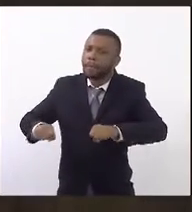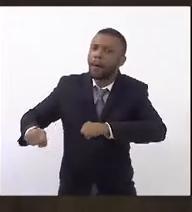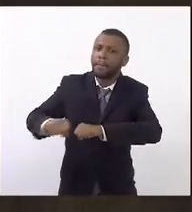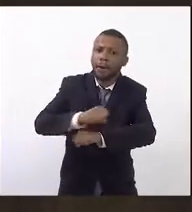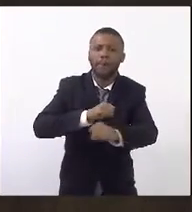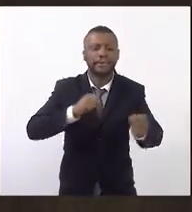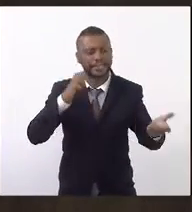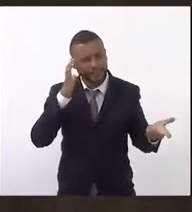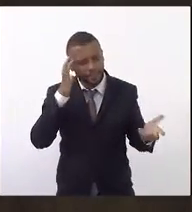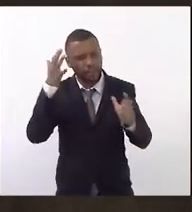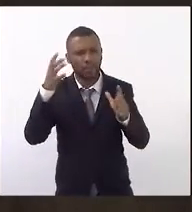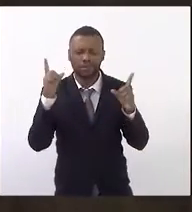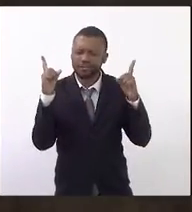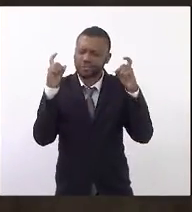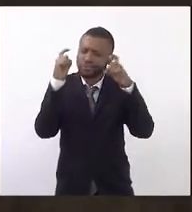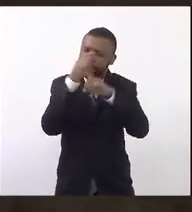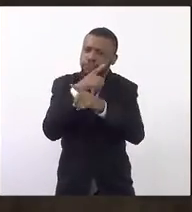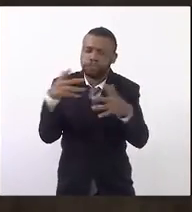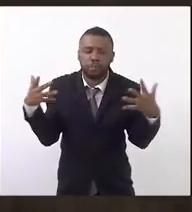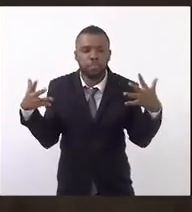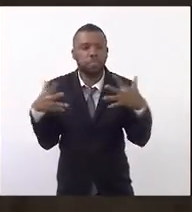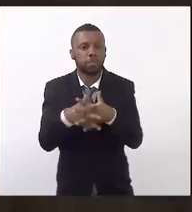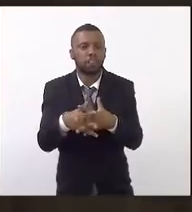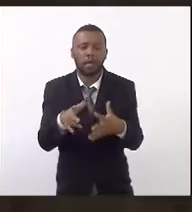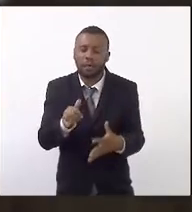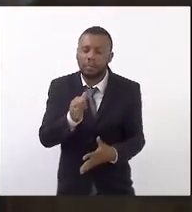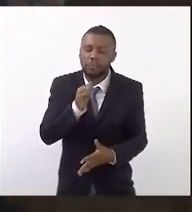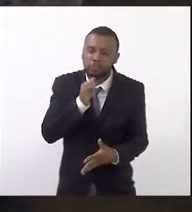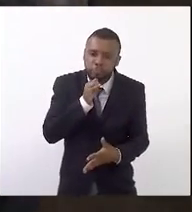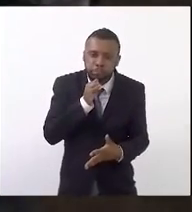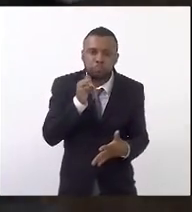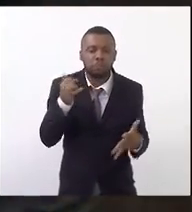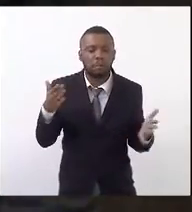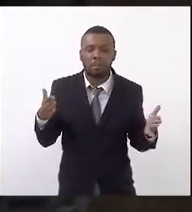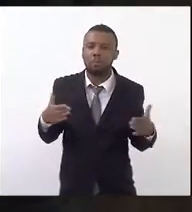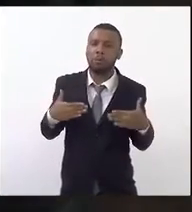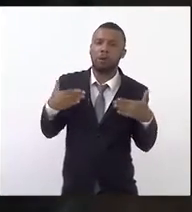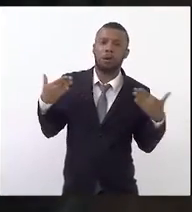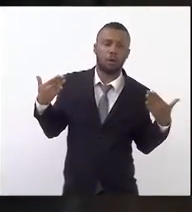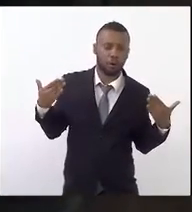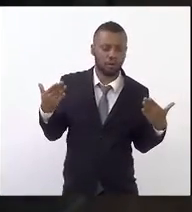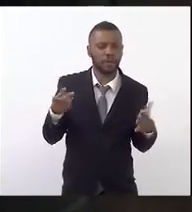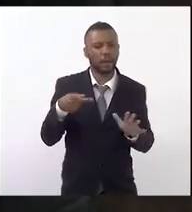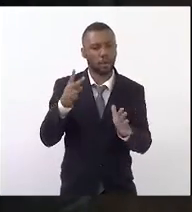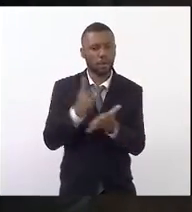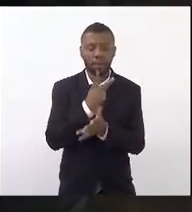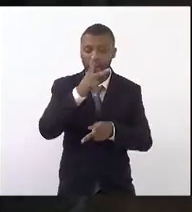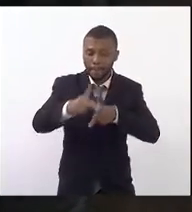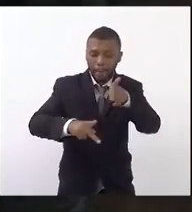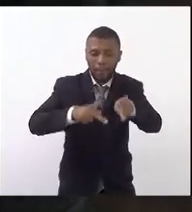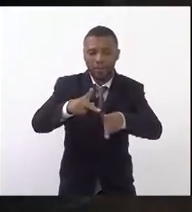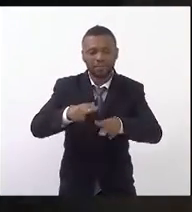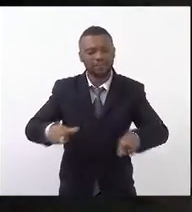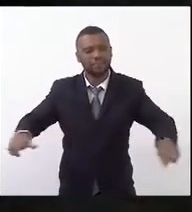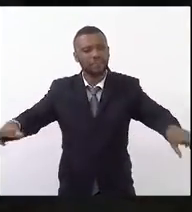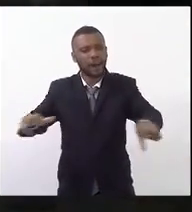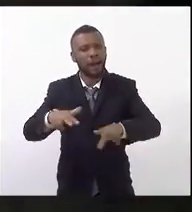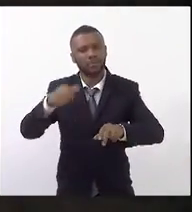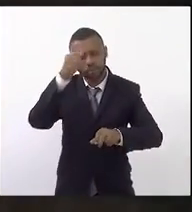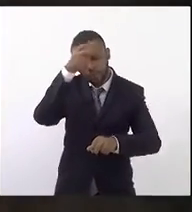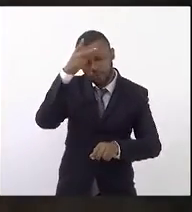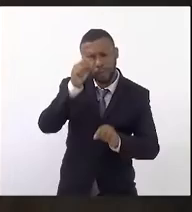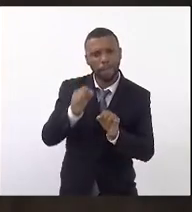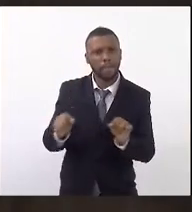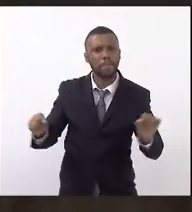situações dramáticas enfrentadas pelas populações dos nossos diferentes municípios. No sábado, eu